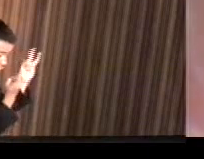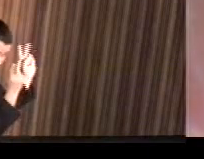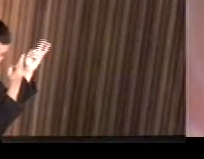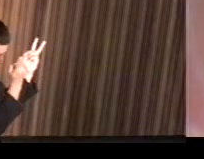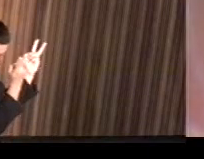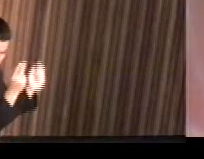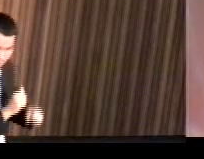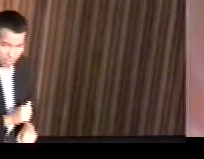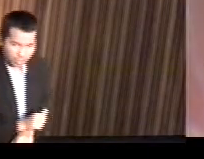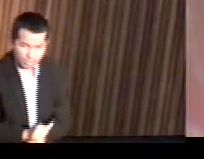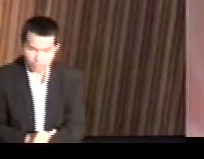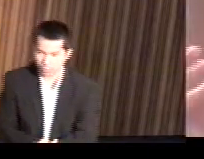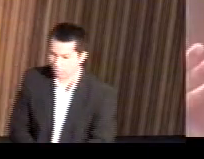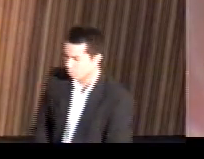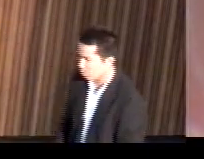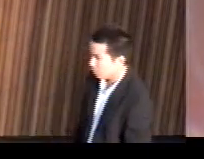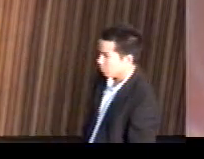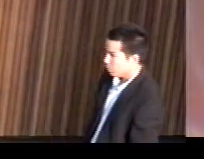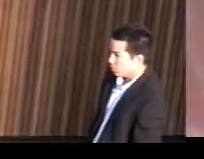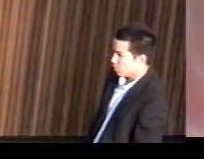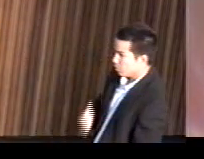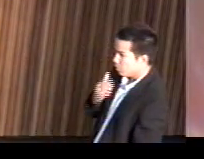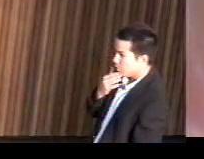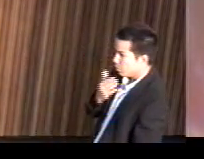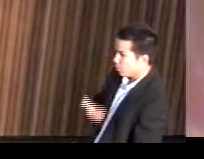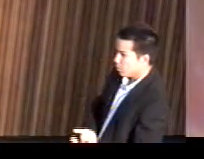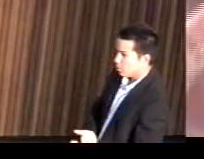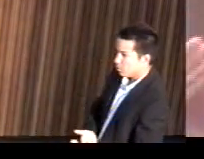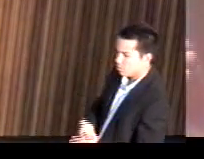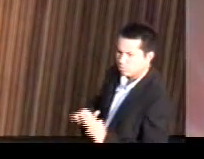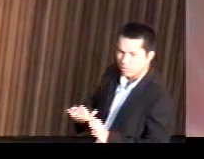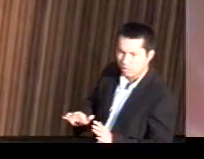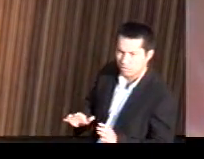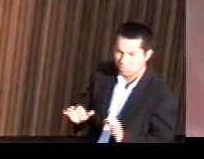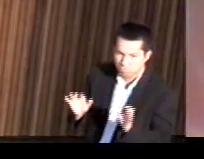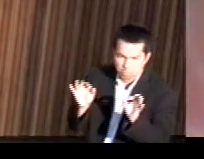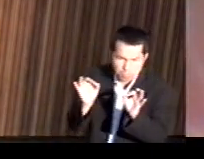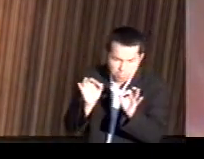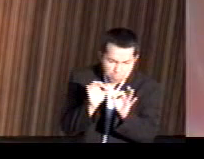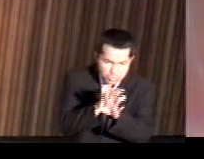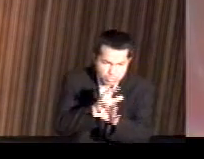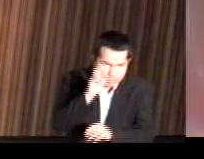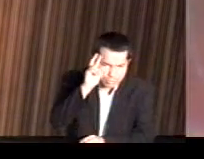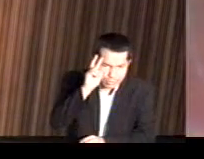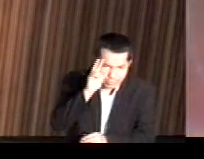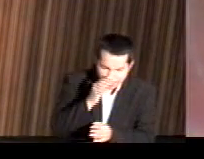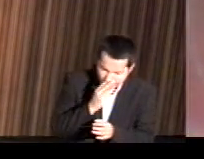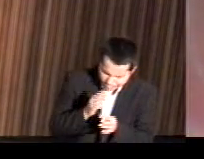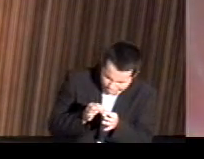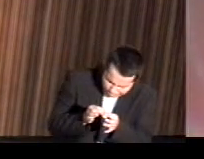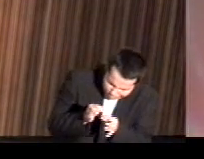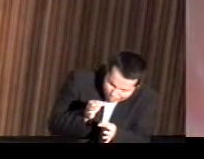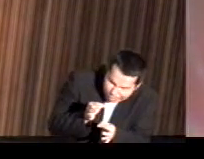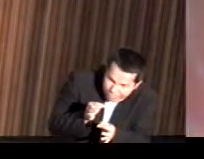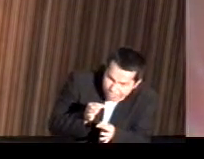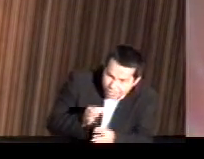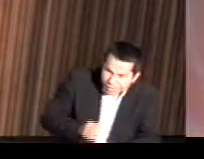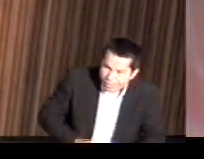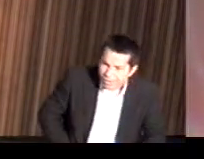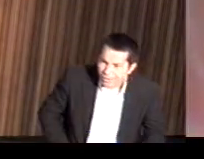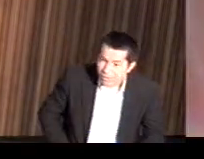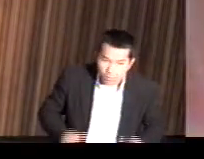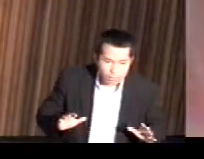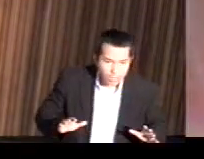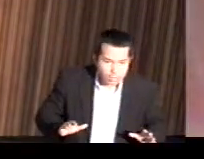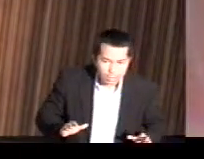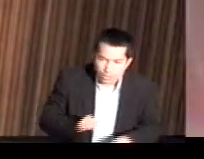suas mãos. E é interessante porque só tem isso, mas a reação de Abraão